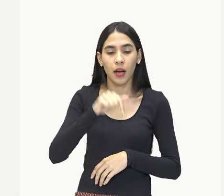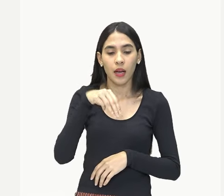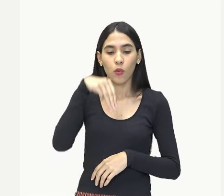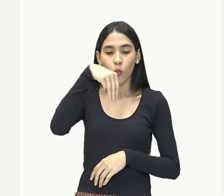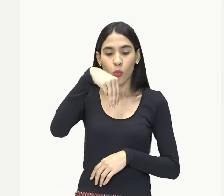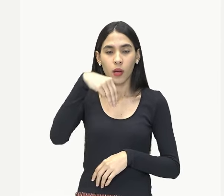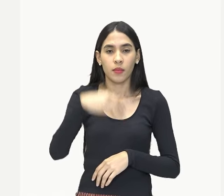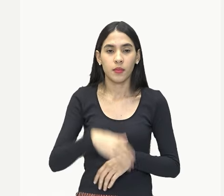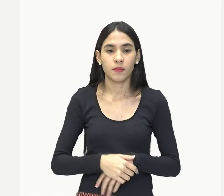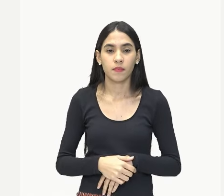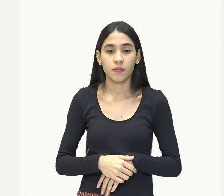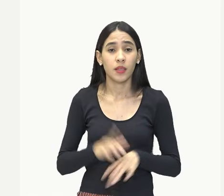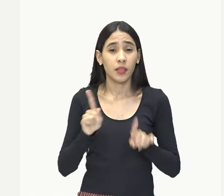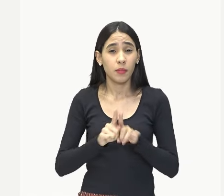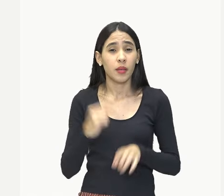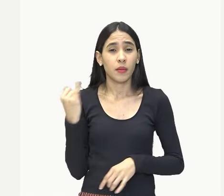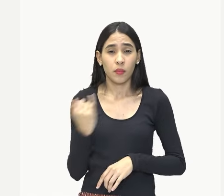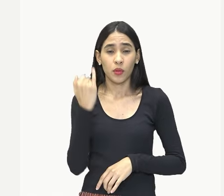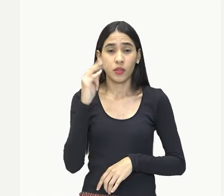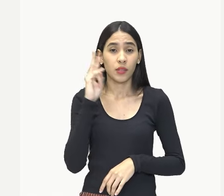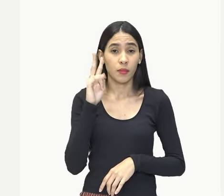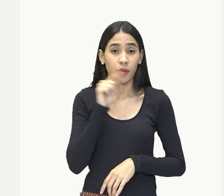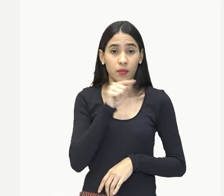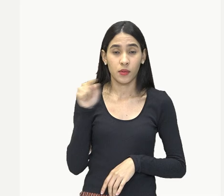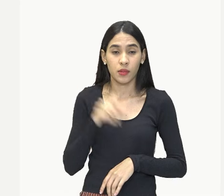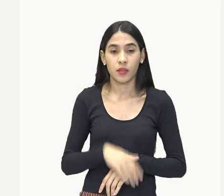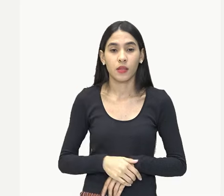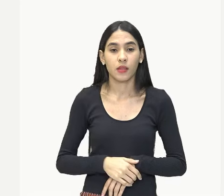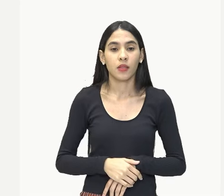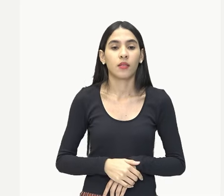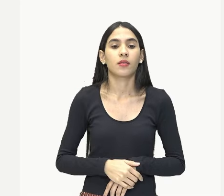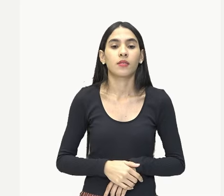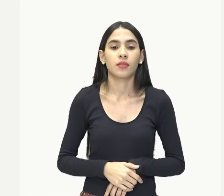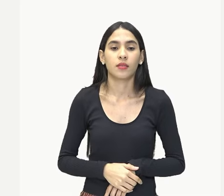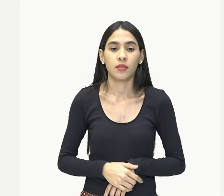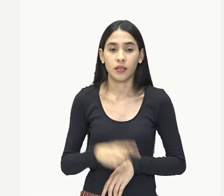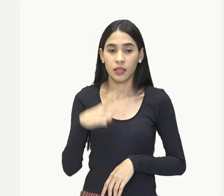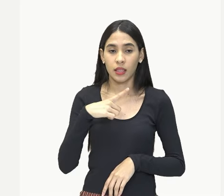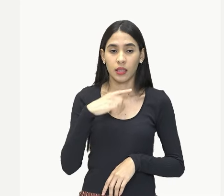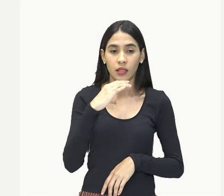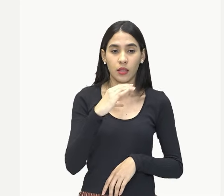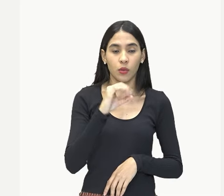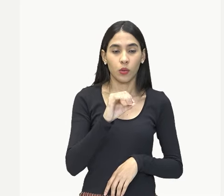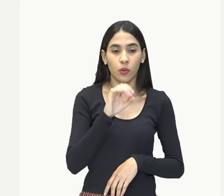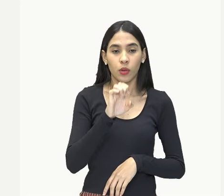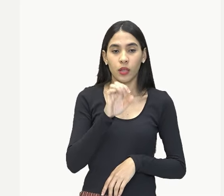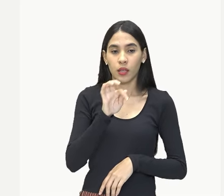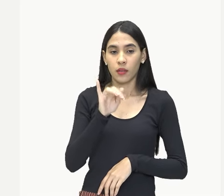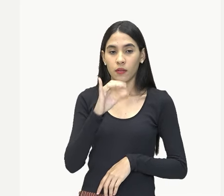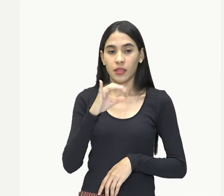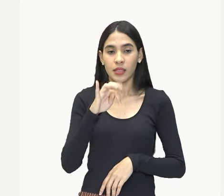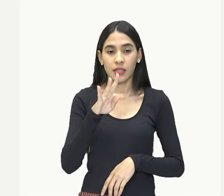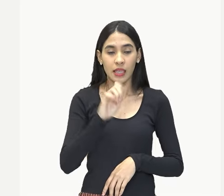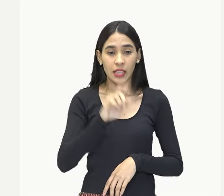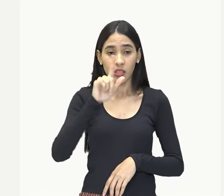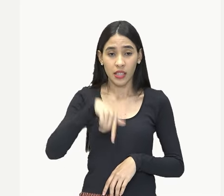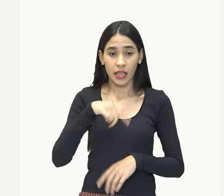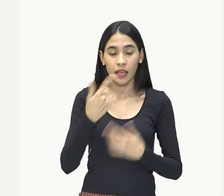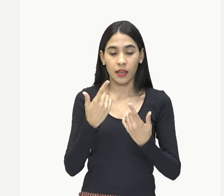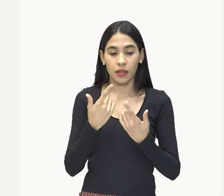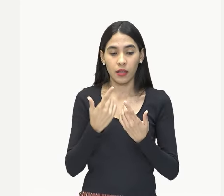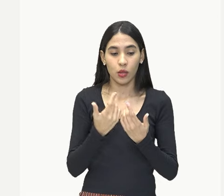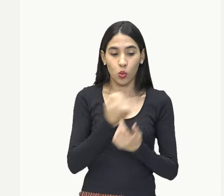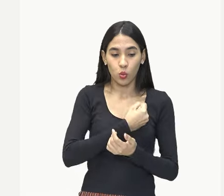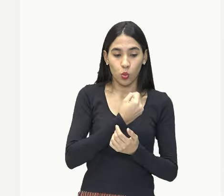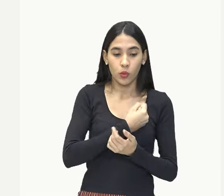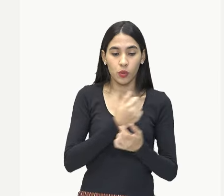aparece. E vale lembrar também você que quando eu tenho o coeficiente e a parte literal, eu